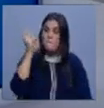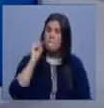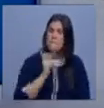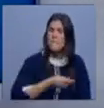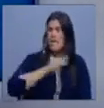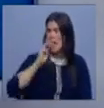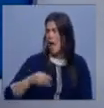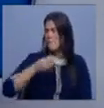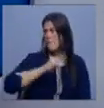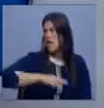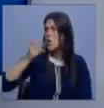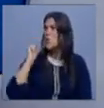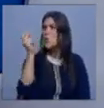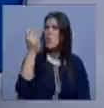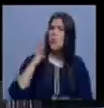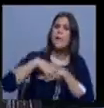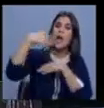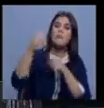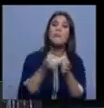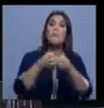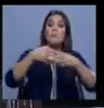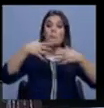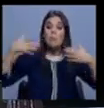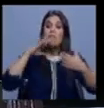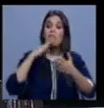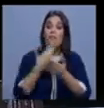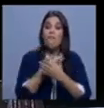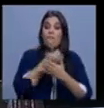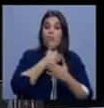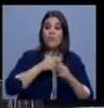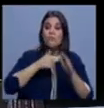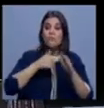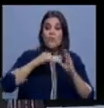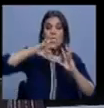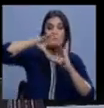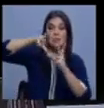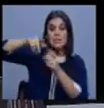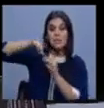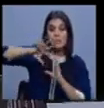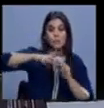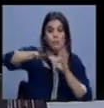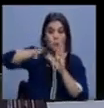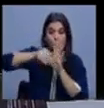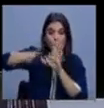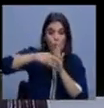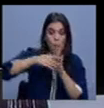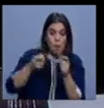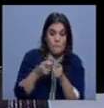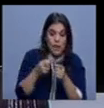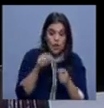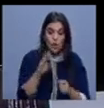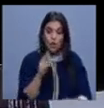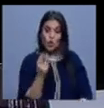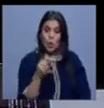vai crescer até se tornar uma gigante vermelha. E vai engolir os planetas todos, se calhar, até muito próximo de Júpiter. Nessa altura, o